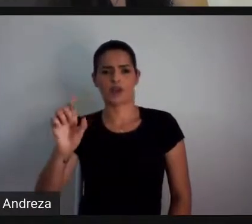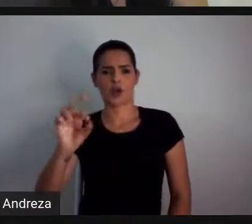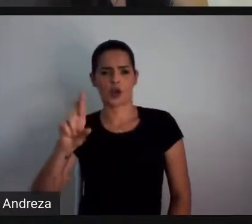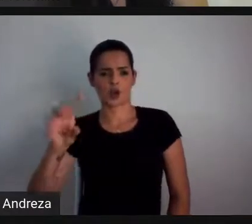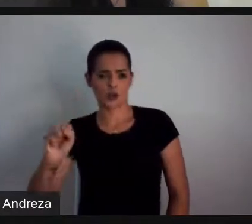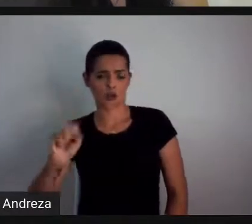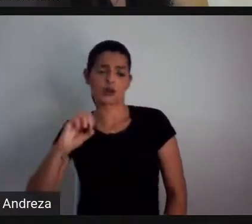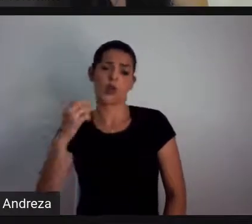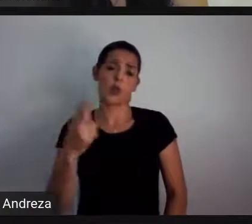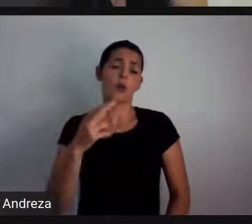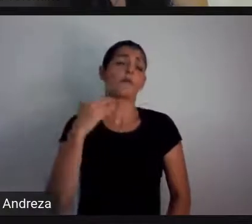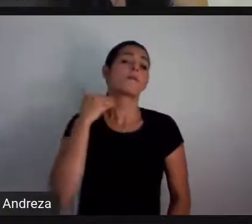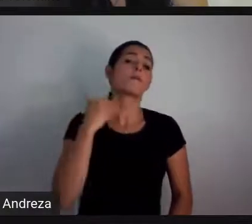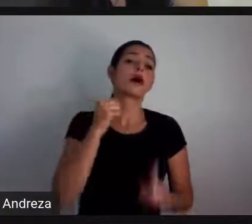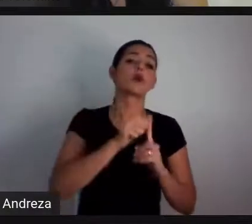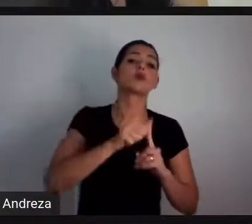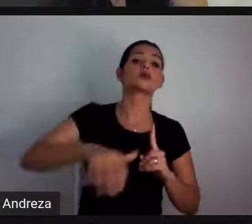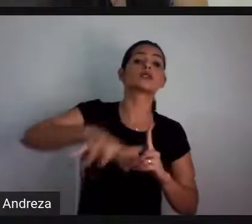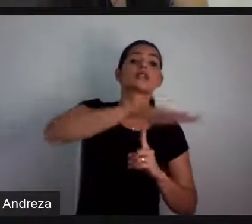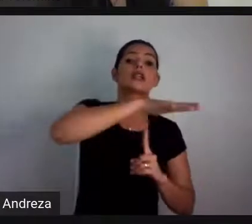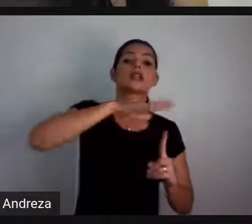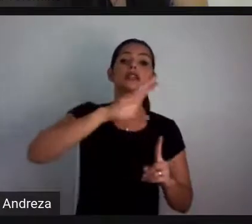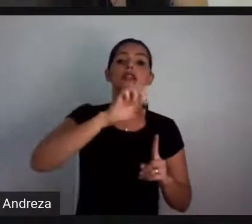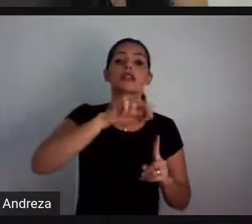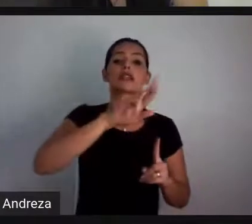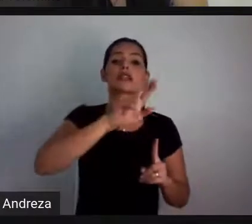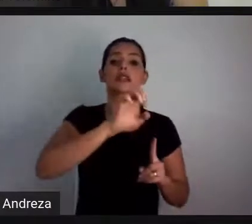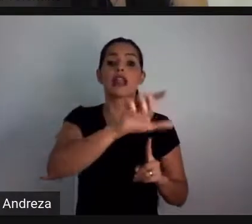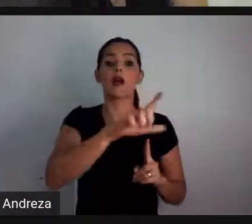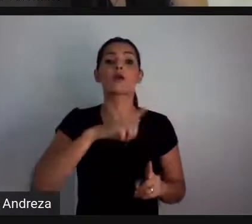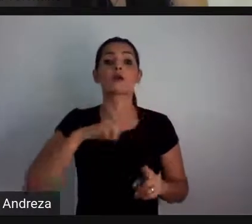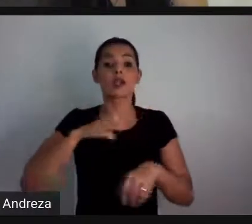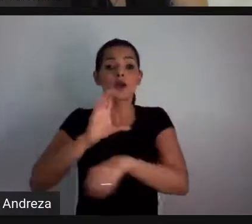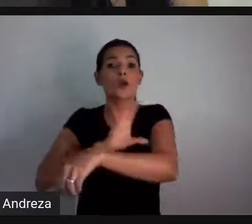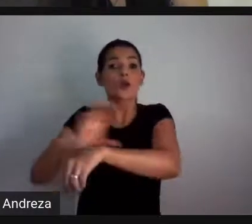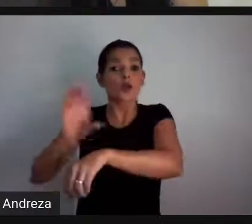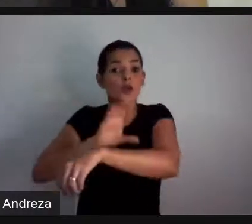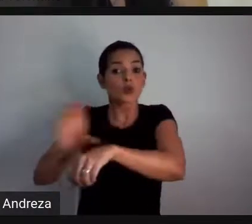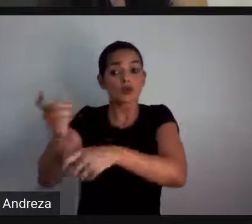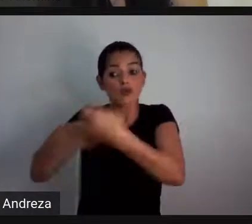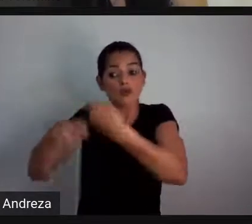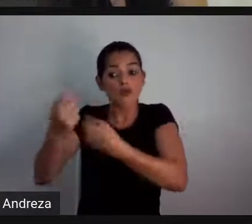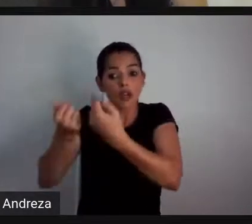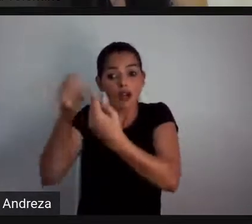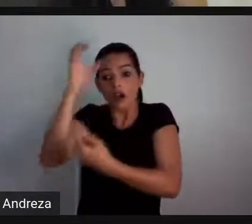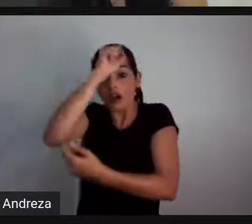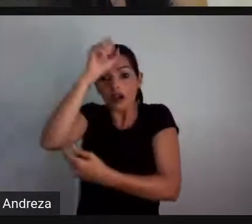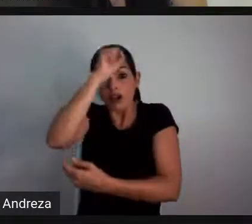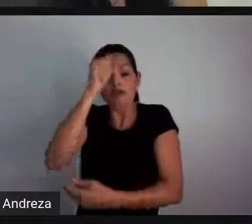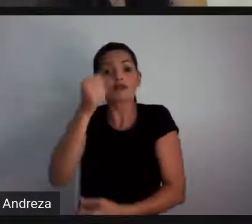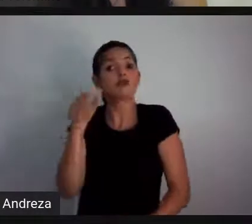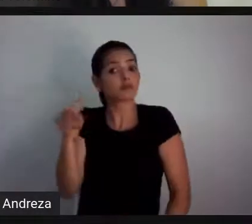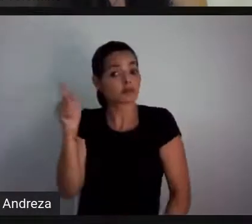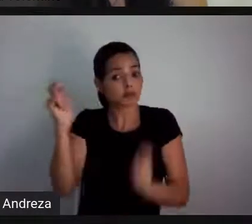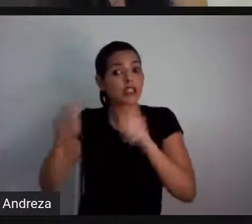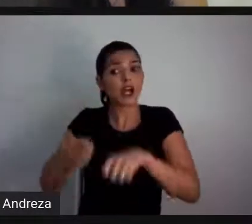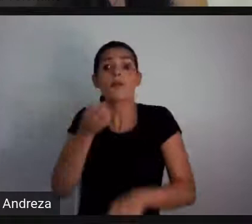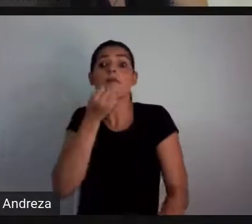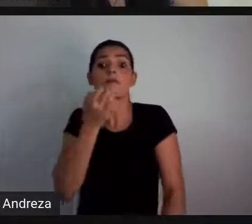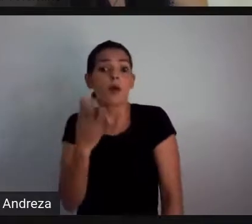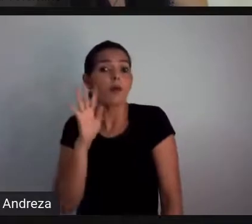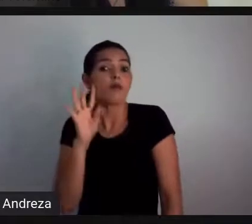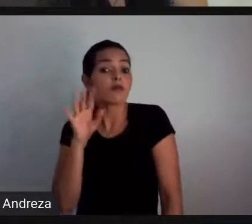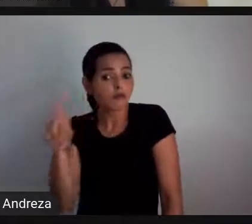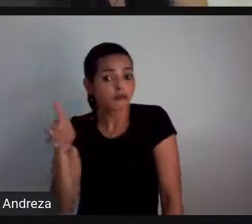já vai ter muitos cursos gratuitos e bons ali, sabe? Muita coisa bacana. Então, eu acho que ali já